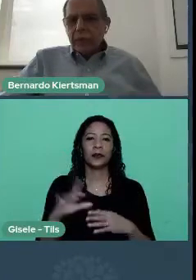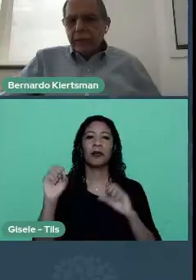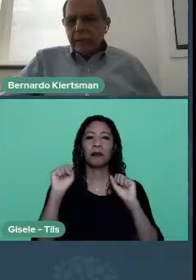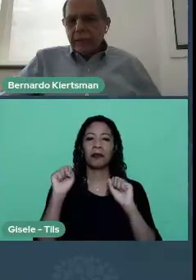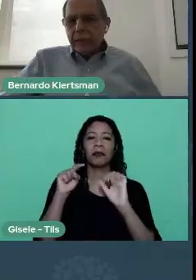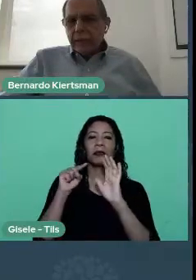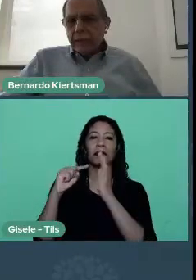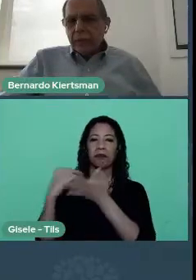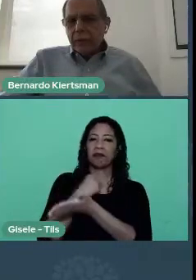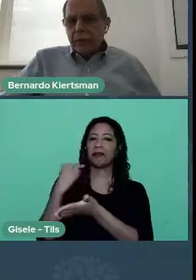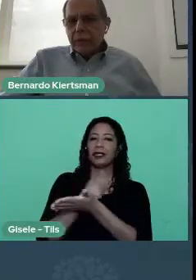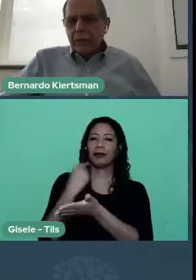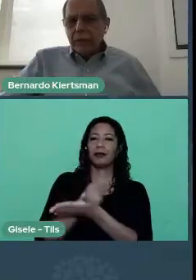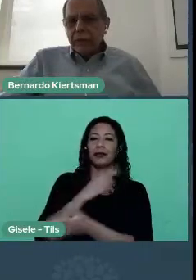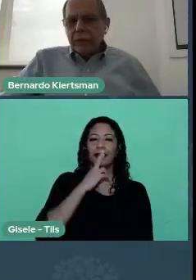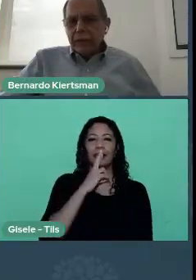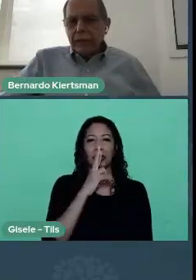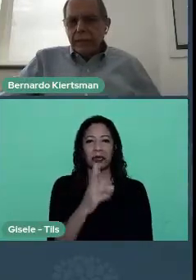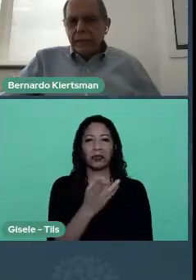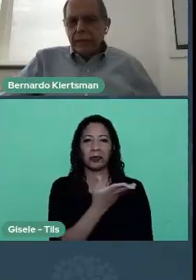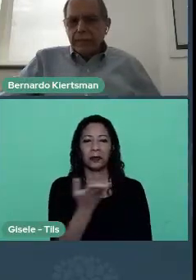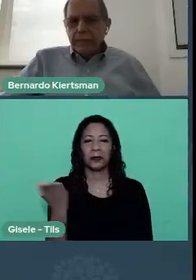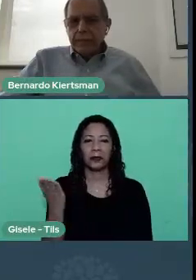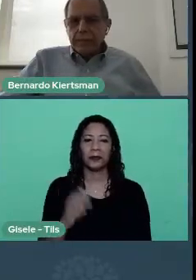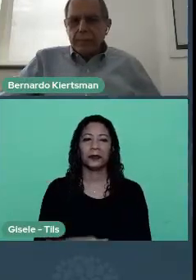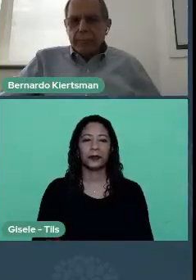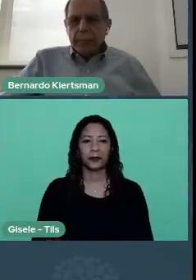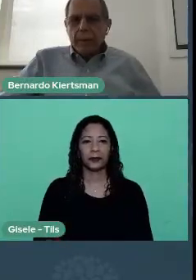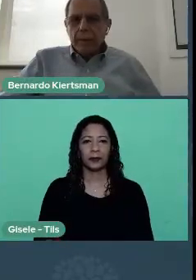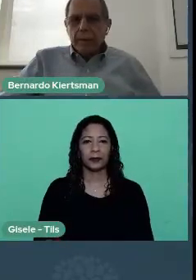responder as perguntas que forem necessárias.